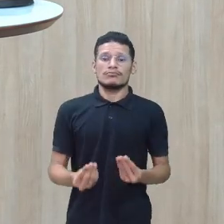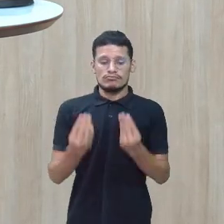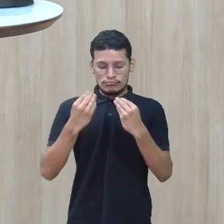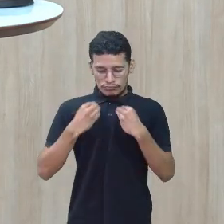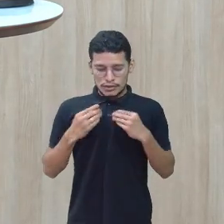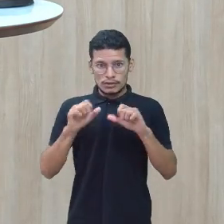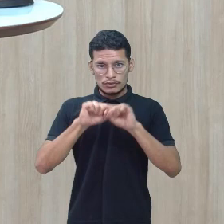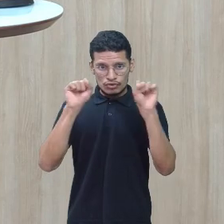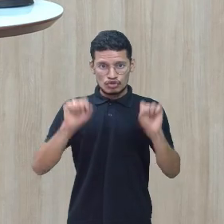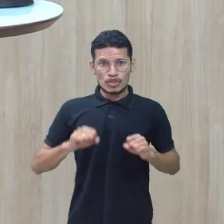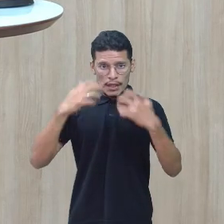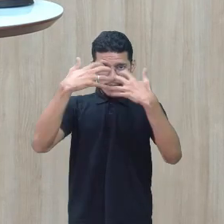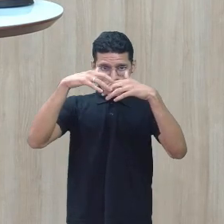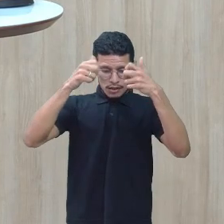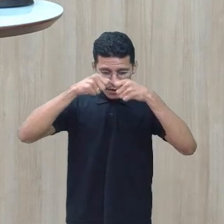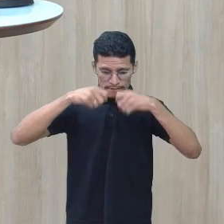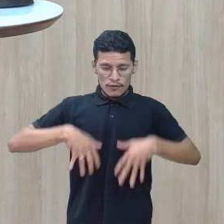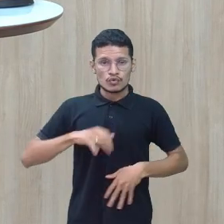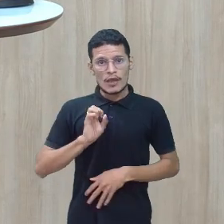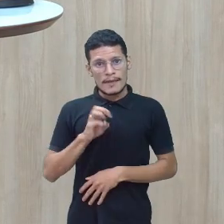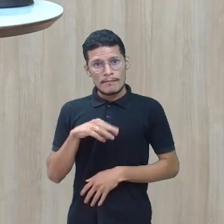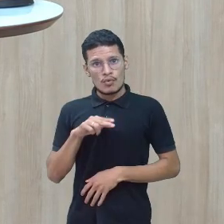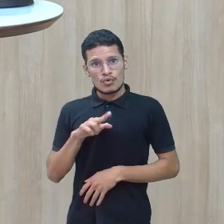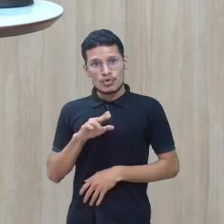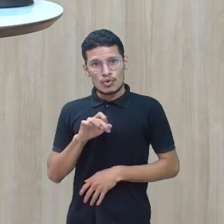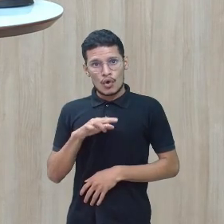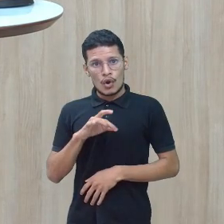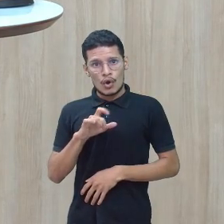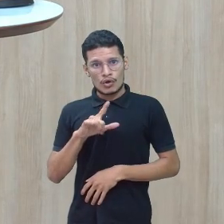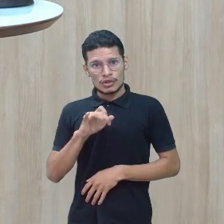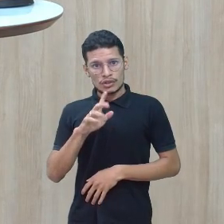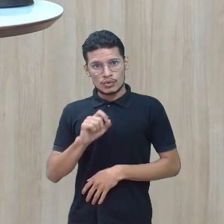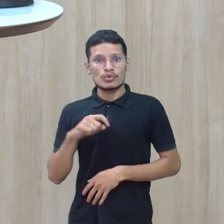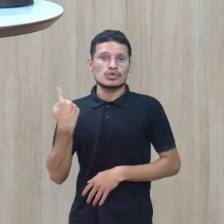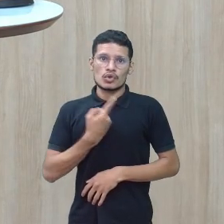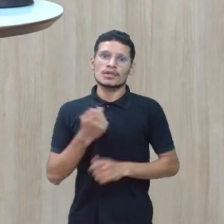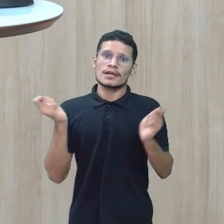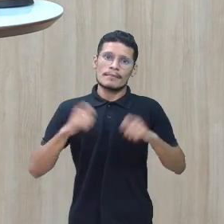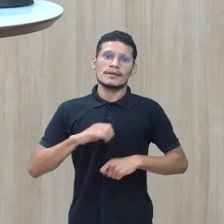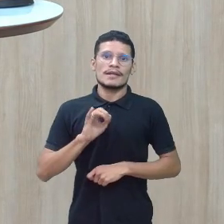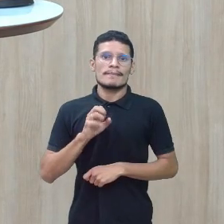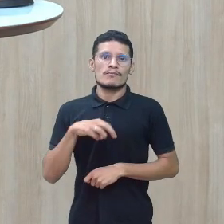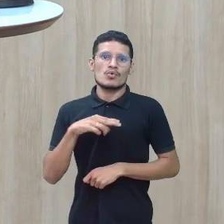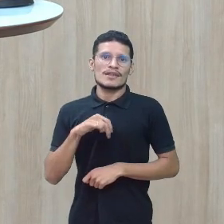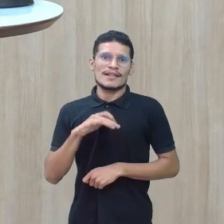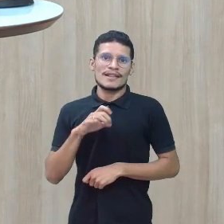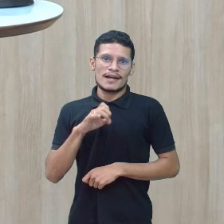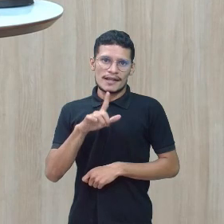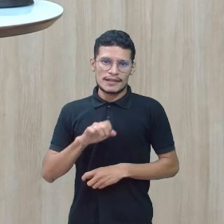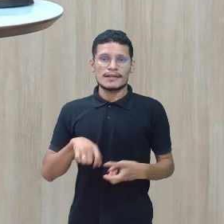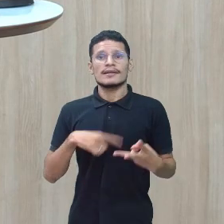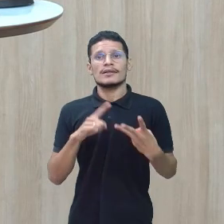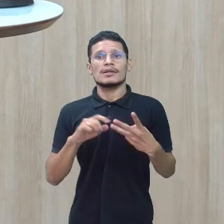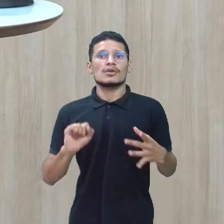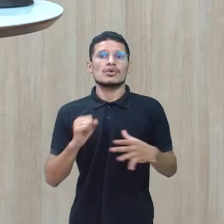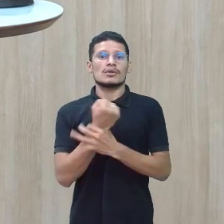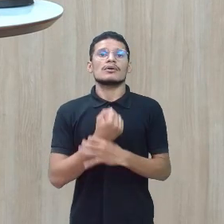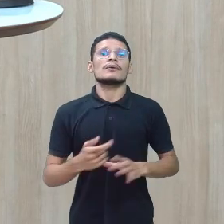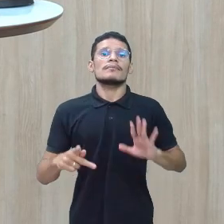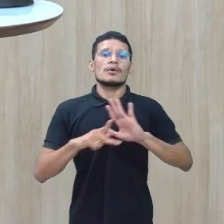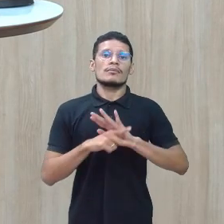o sistema nervoso e imunológico, adquirimos mais imunidade, garante a proteção do nosso